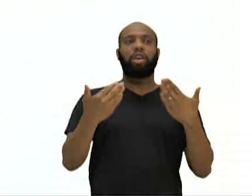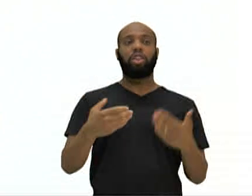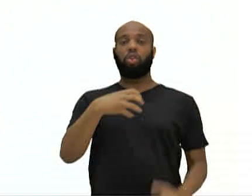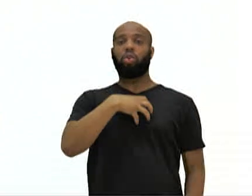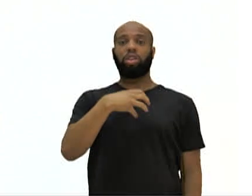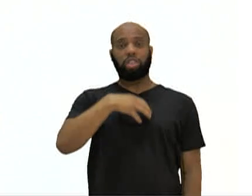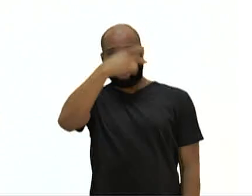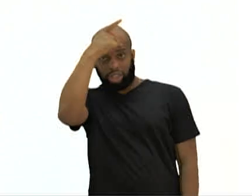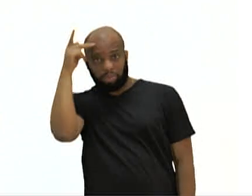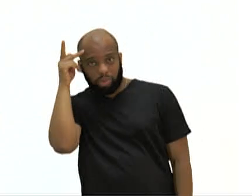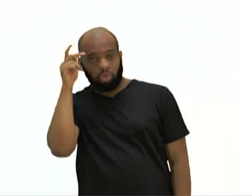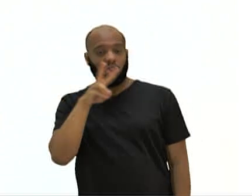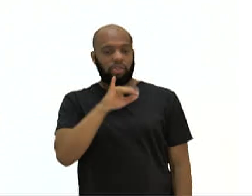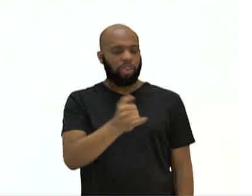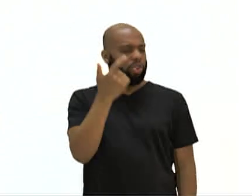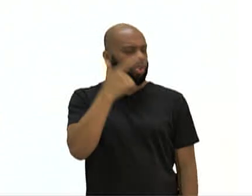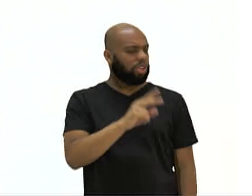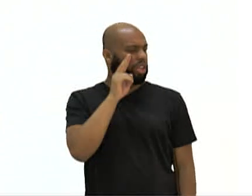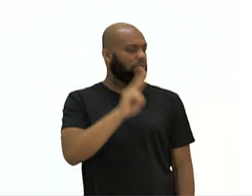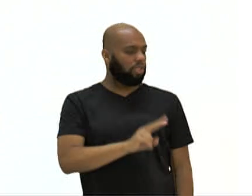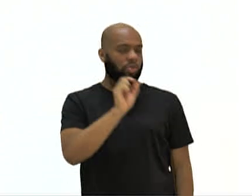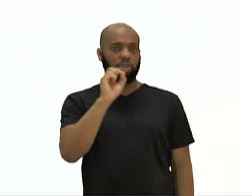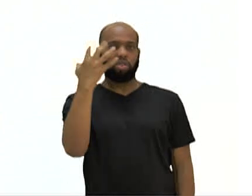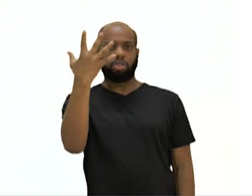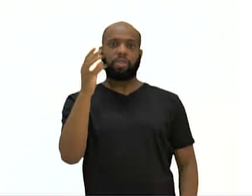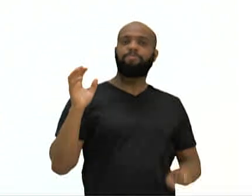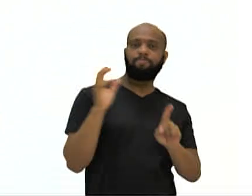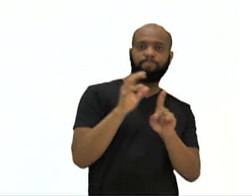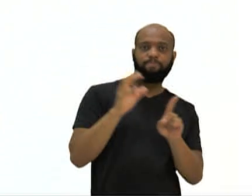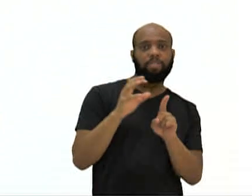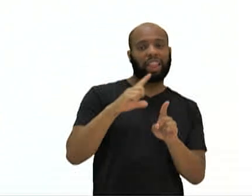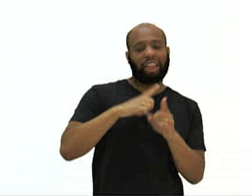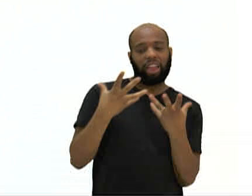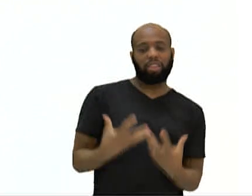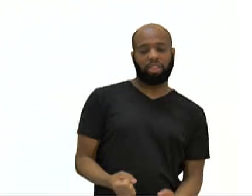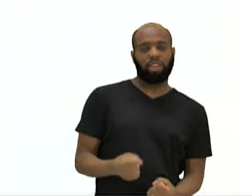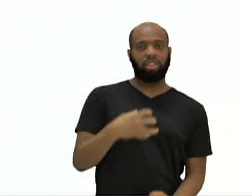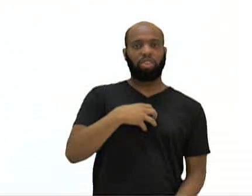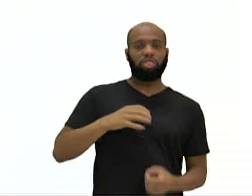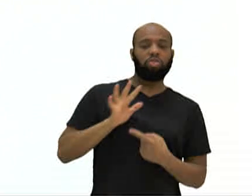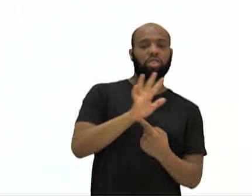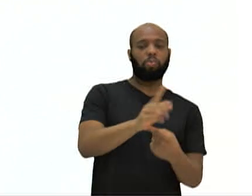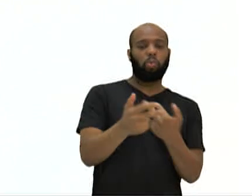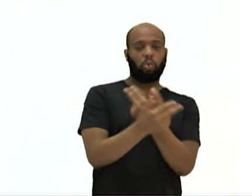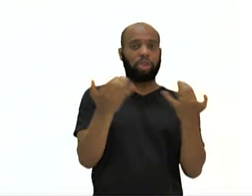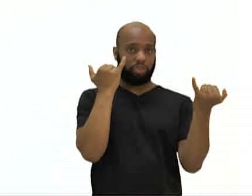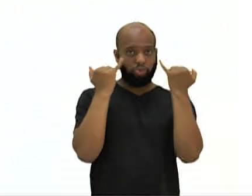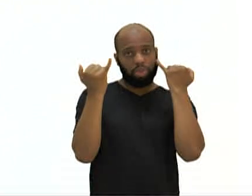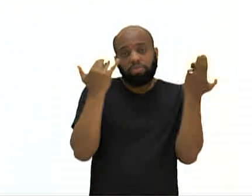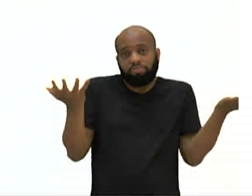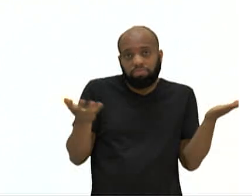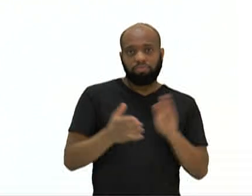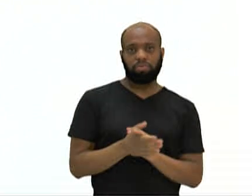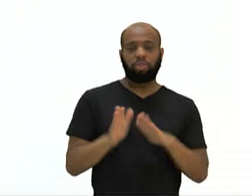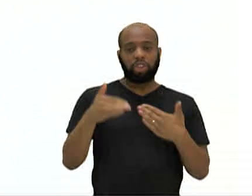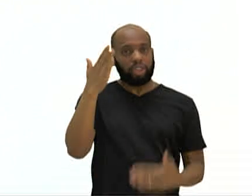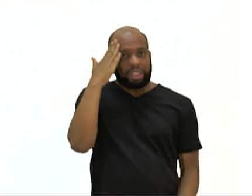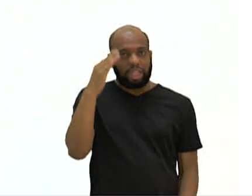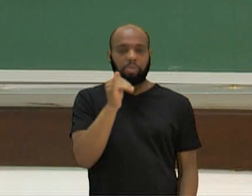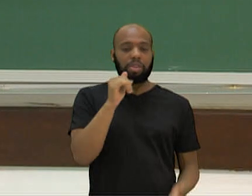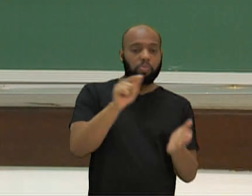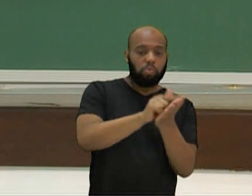maneira como essas pessoas vão interpretar os acontecimentos será influenciado pela forma de apresentação dos fatos narrados. Então, a gente sabe que